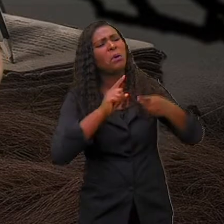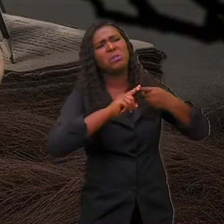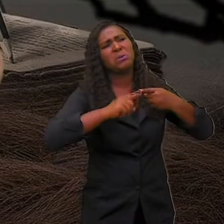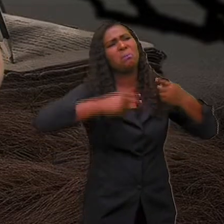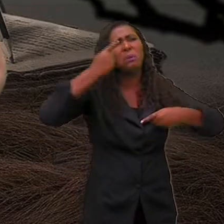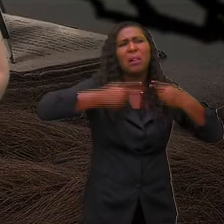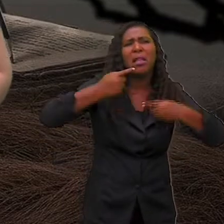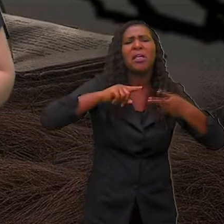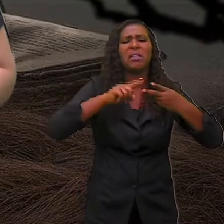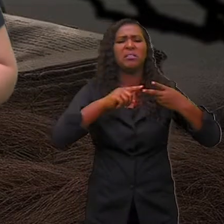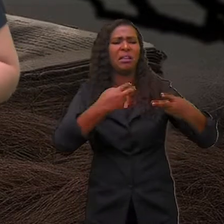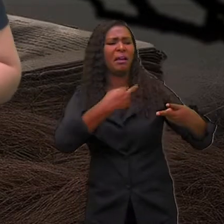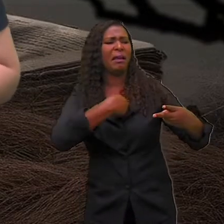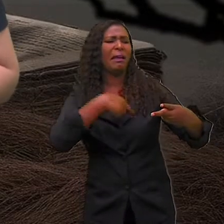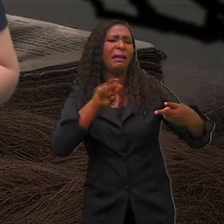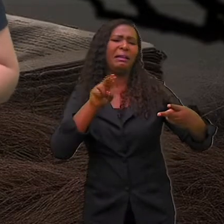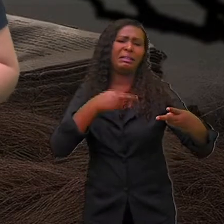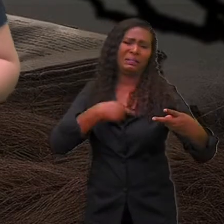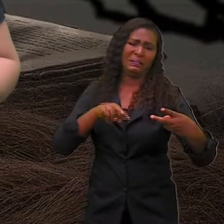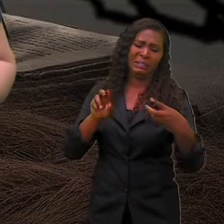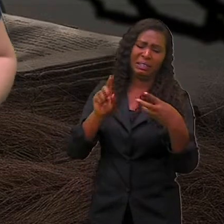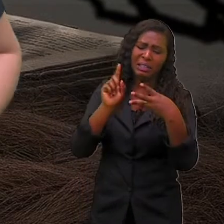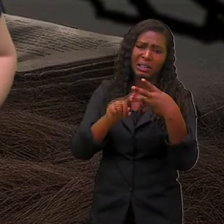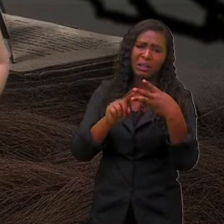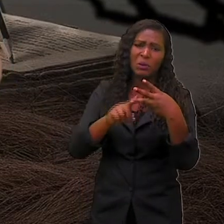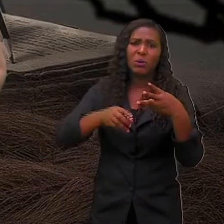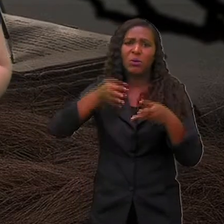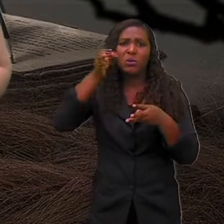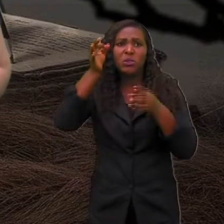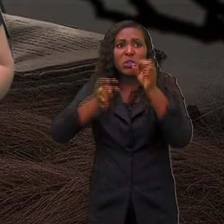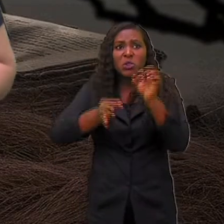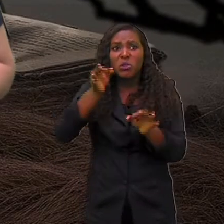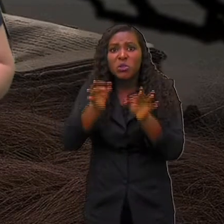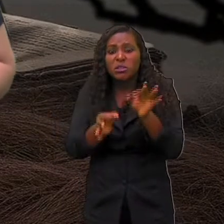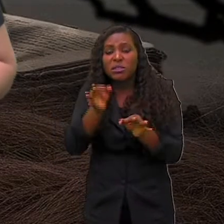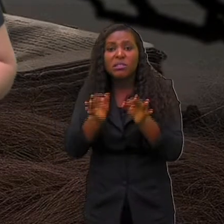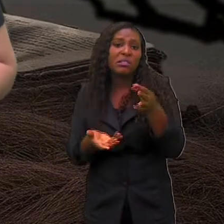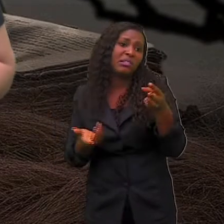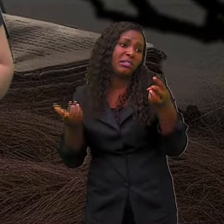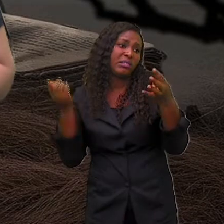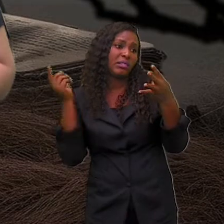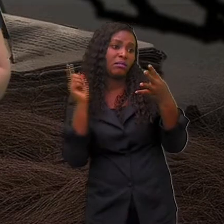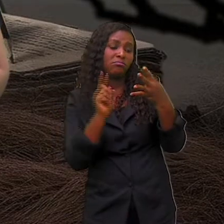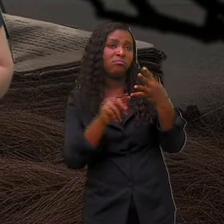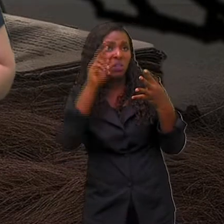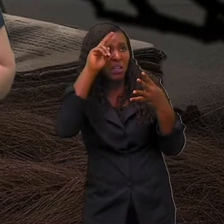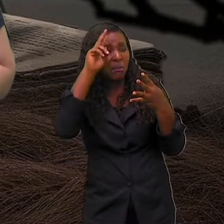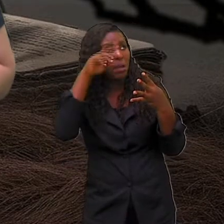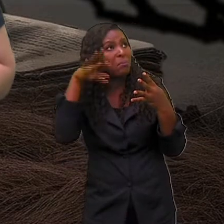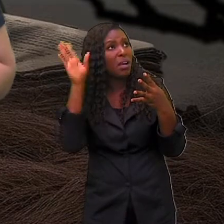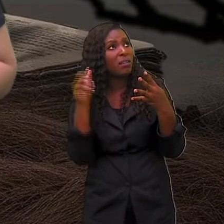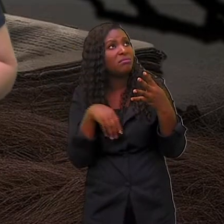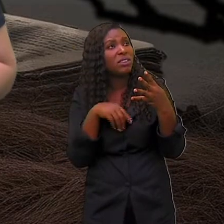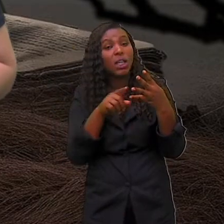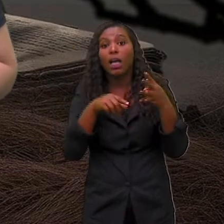domínio religioso, domínio jurídico, deixa eu lembrar mais aqui, domínio